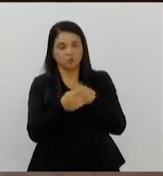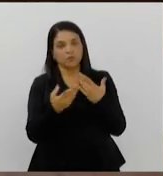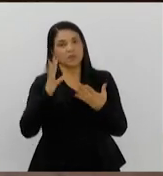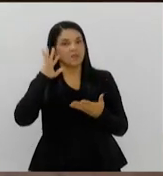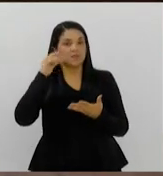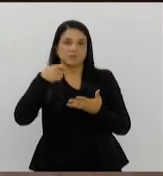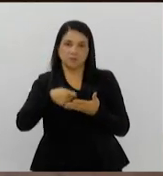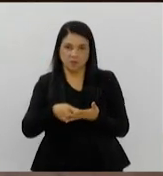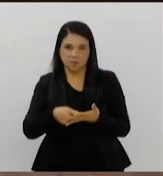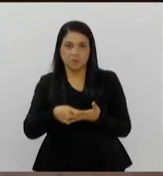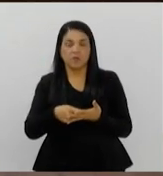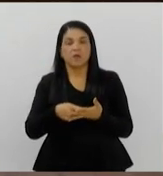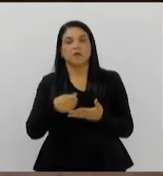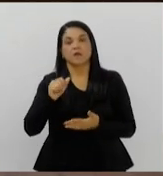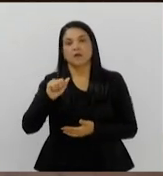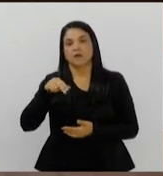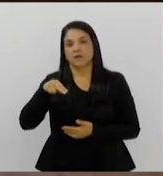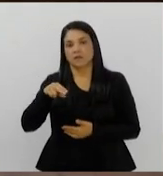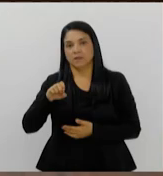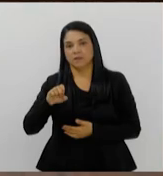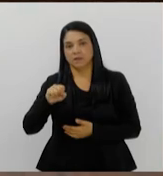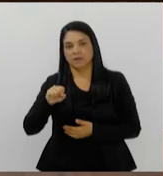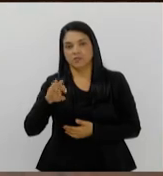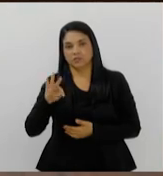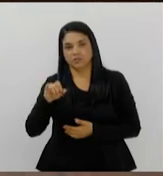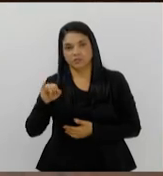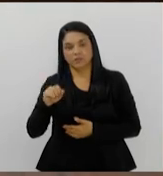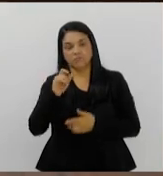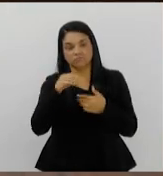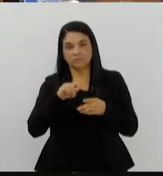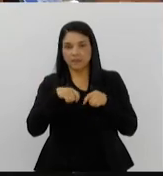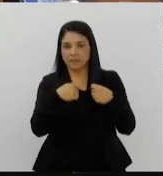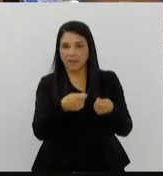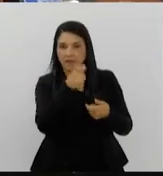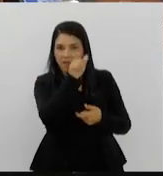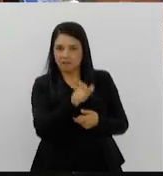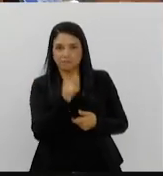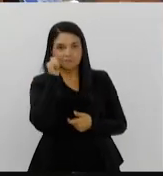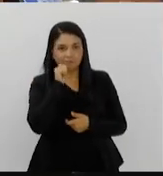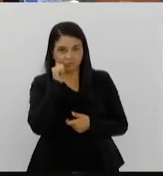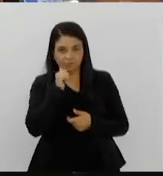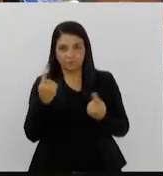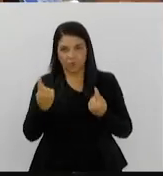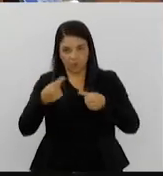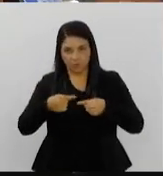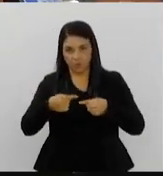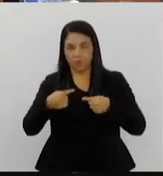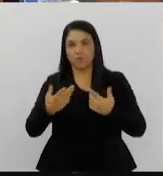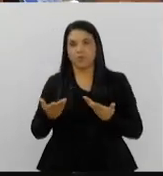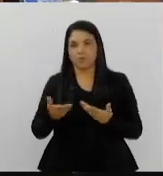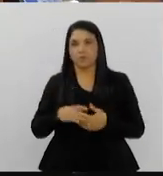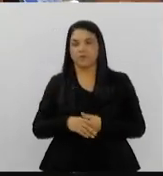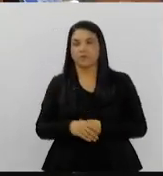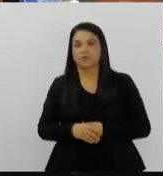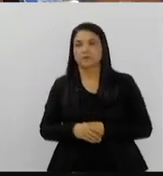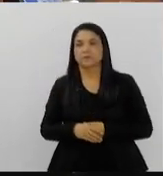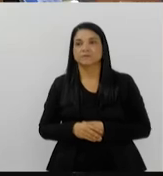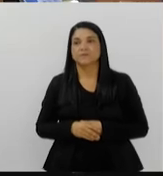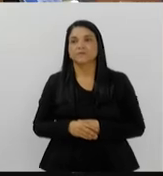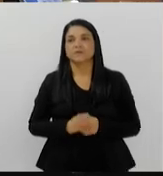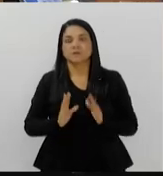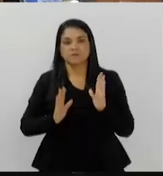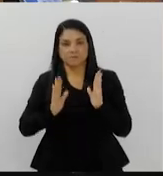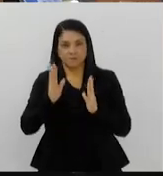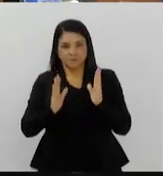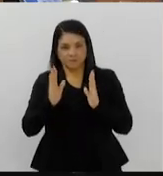a devida anistia que é necessária a essa servidora. Obrigado. Presidente, pedi um pouco da atenção de Vossa Excelência nesses últimos, momentos da presidência